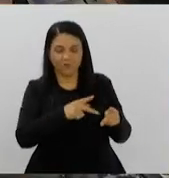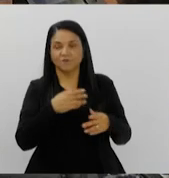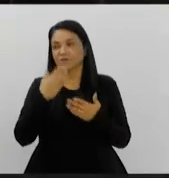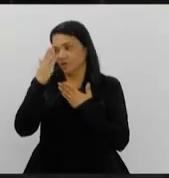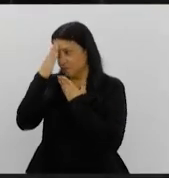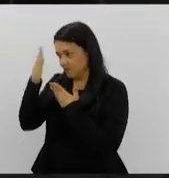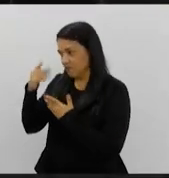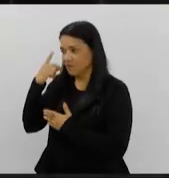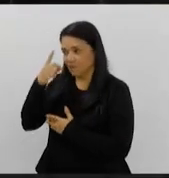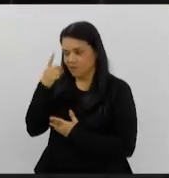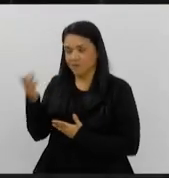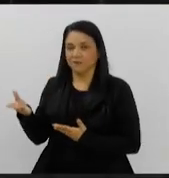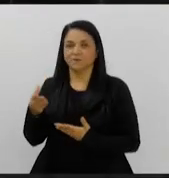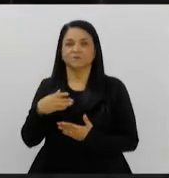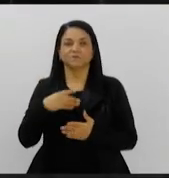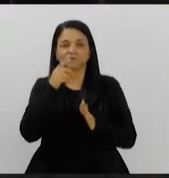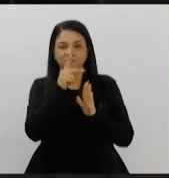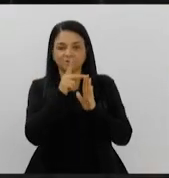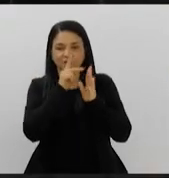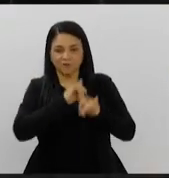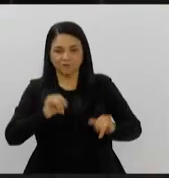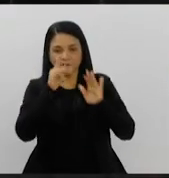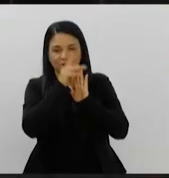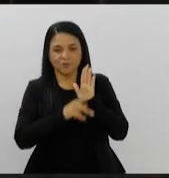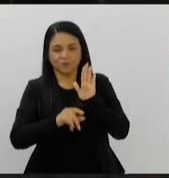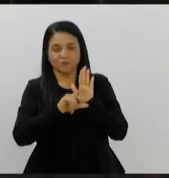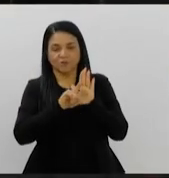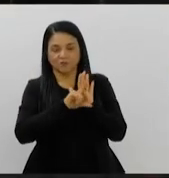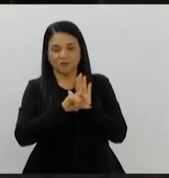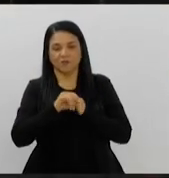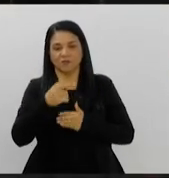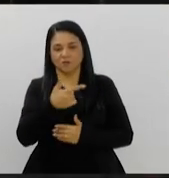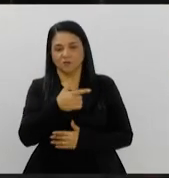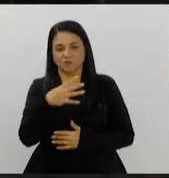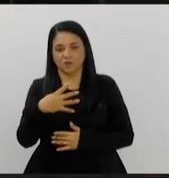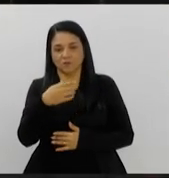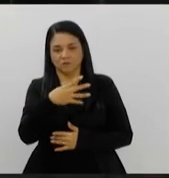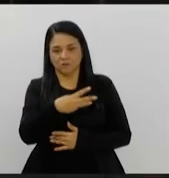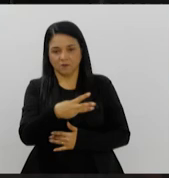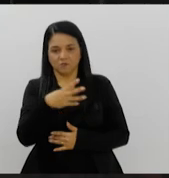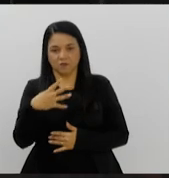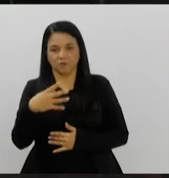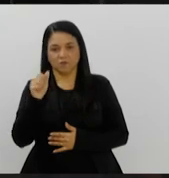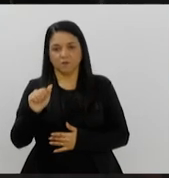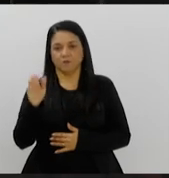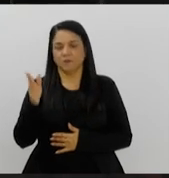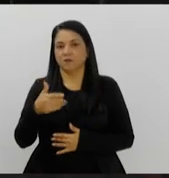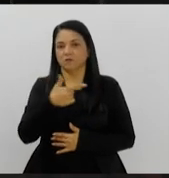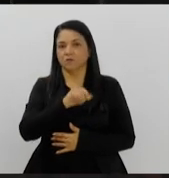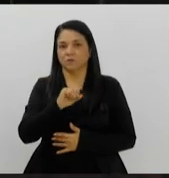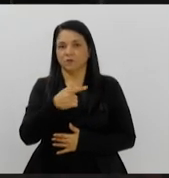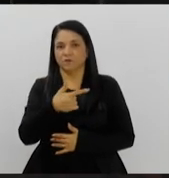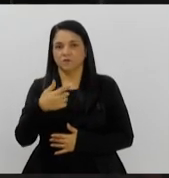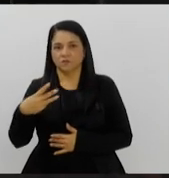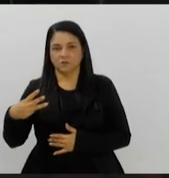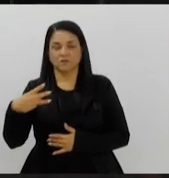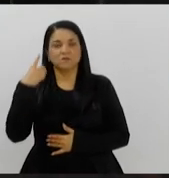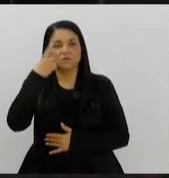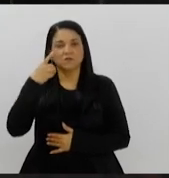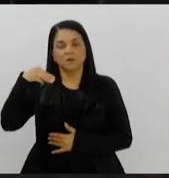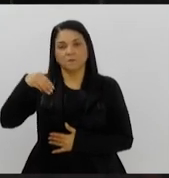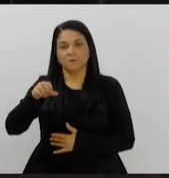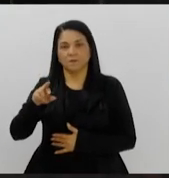Ratinho. Anuncio o projeto de lei número 2434-A, de 23, de autoria da deputada Marta Rocha,